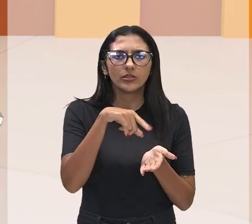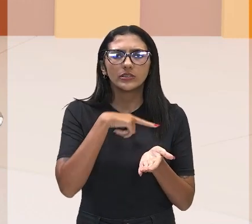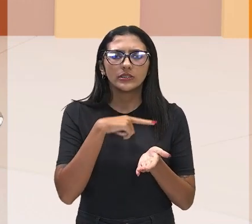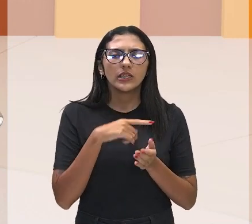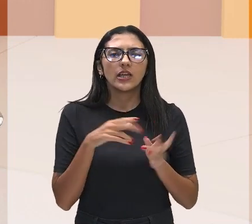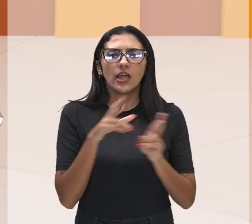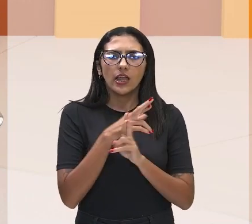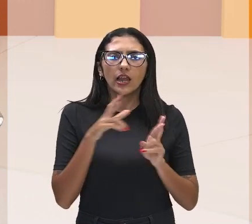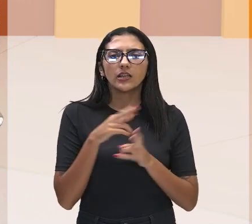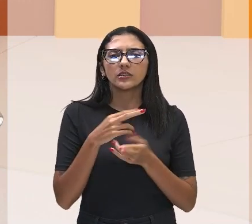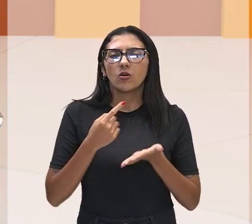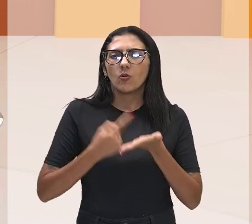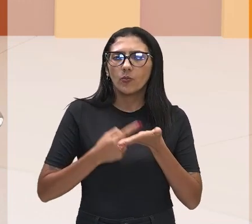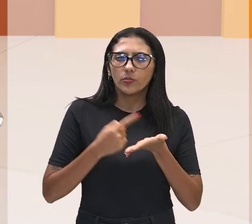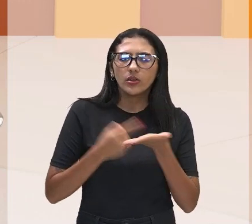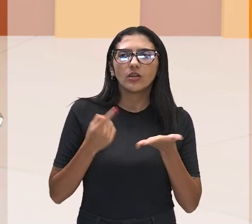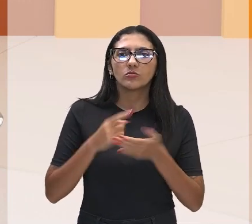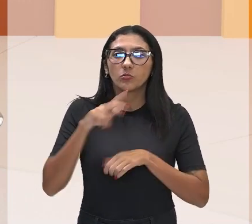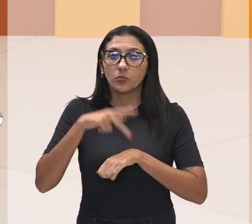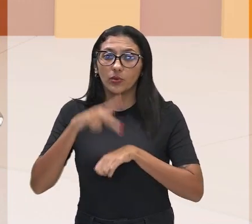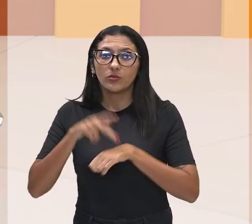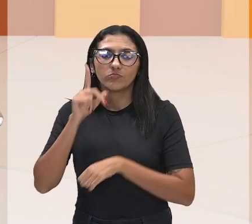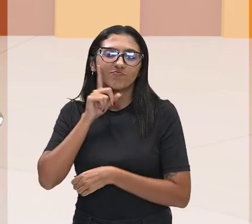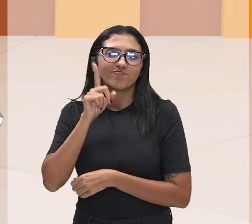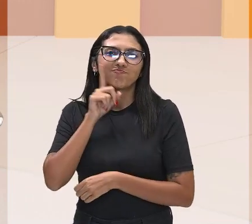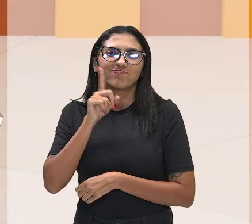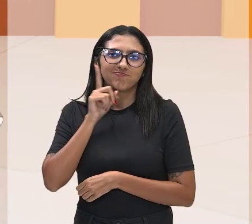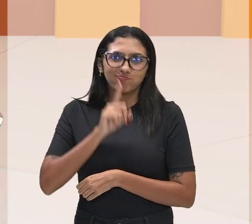Estados Unidos, principalmente, que é uma das grandes,